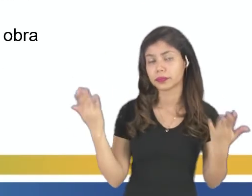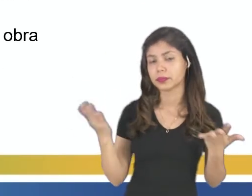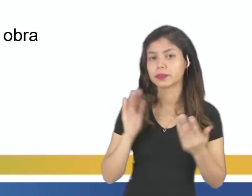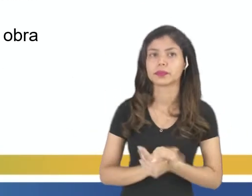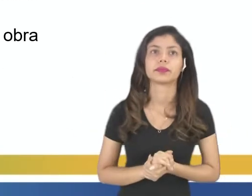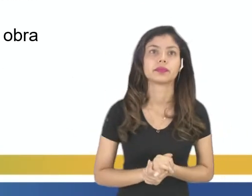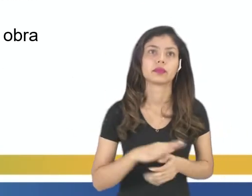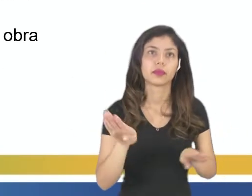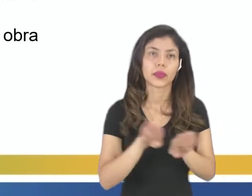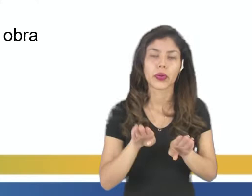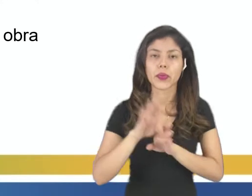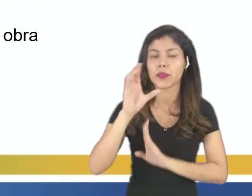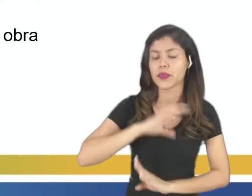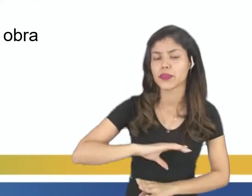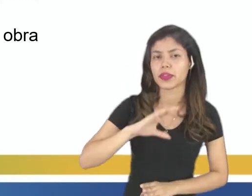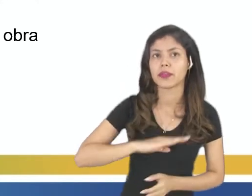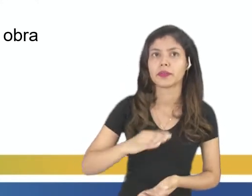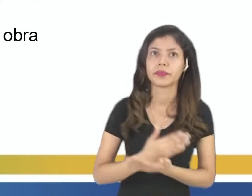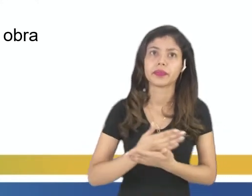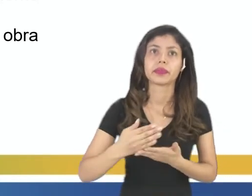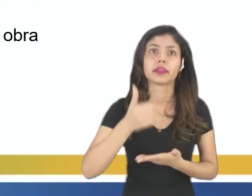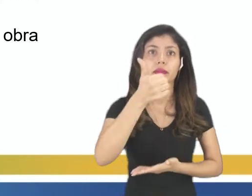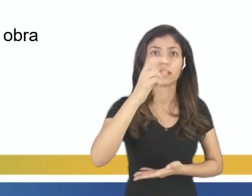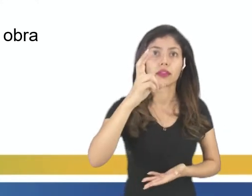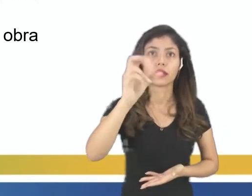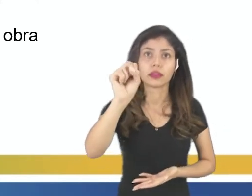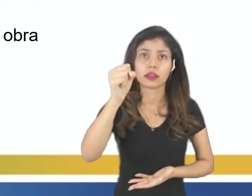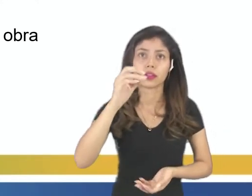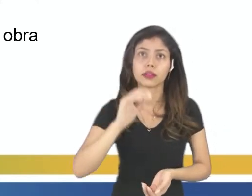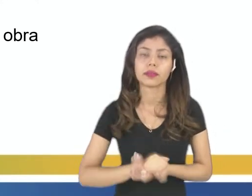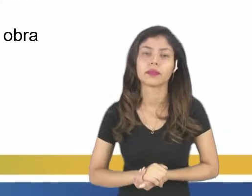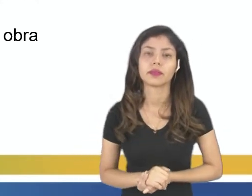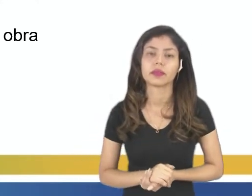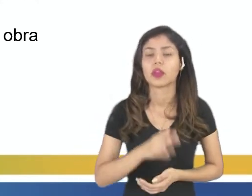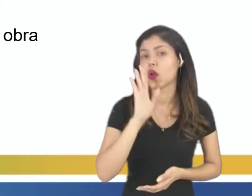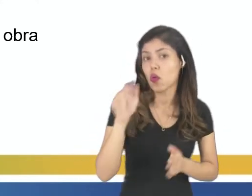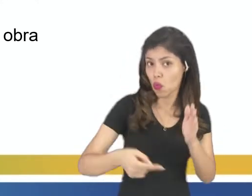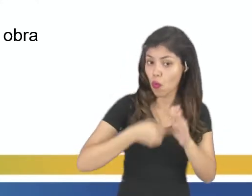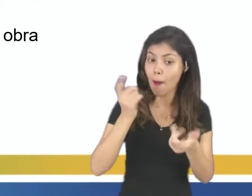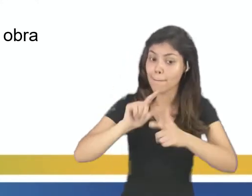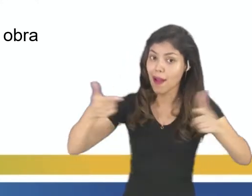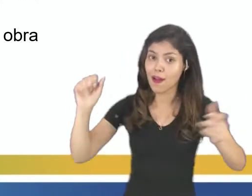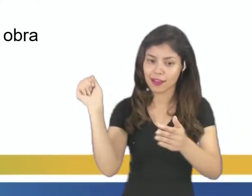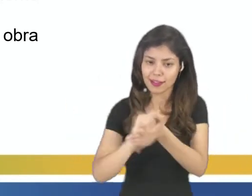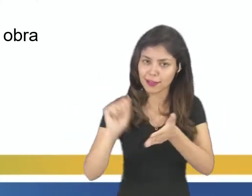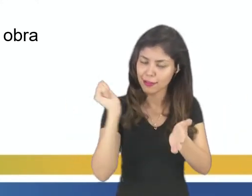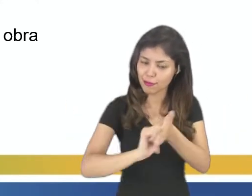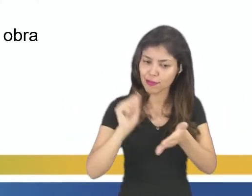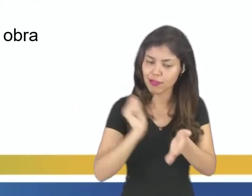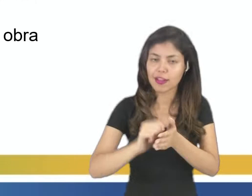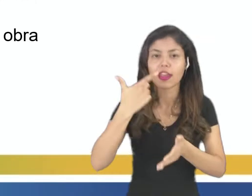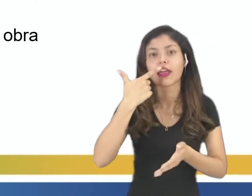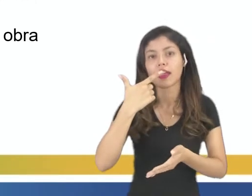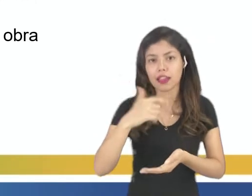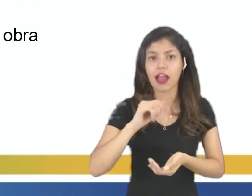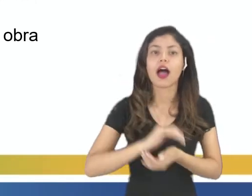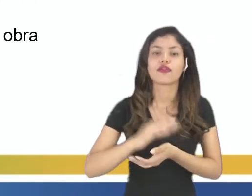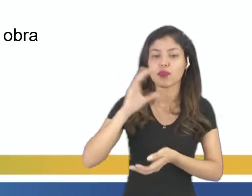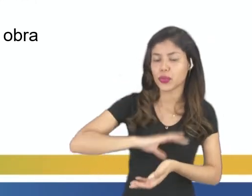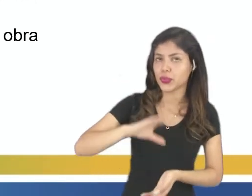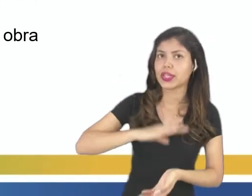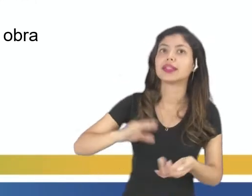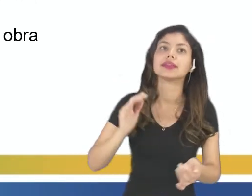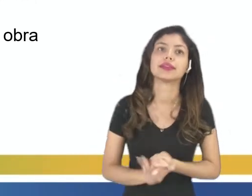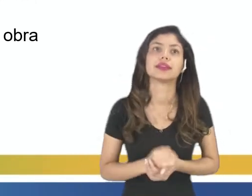O Barroco português tem início aí em 1580, como eu já falei, um dos maiores escritores da língua portuguesa, que é o Luís Vaz de Camões,